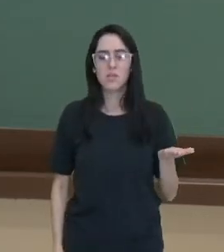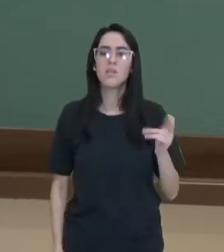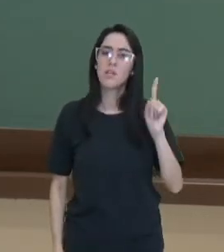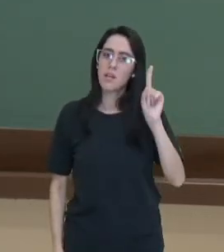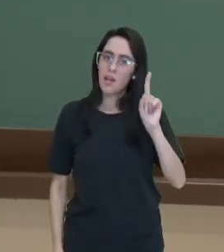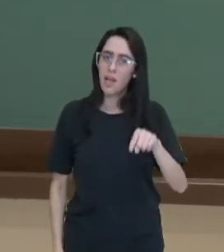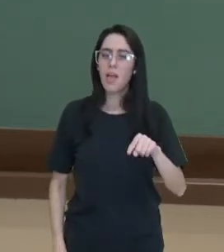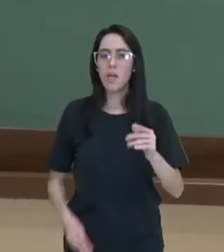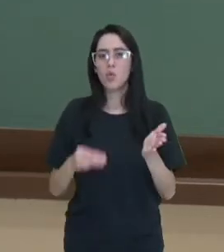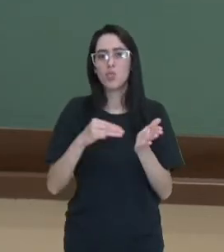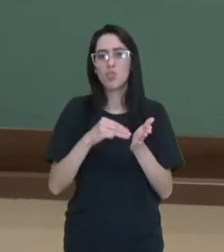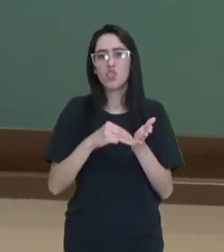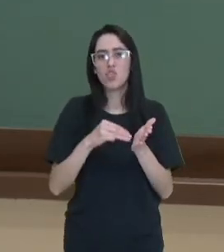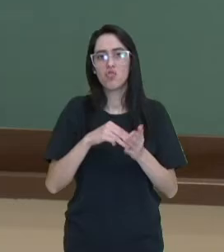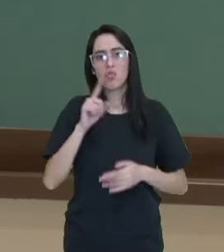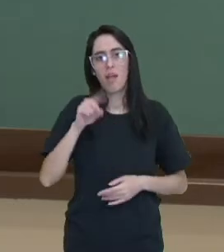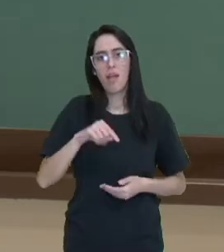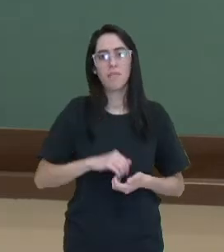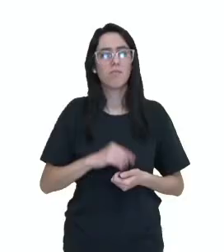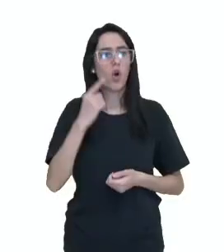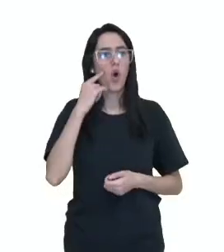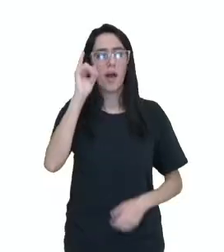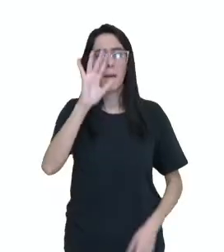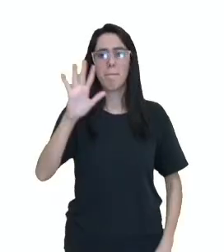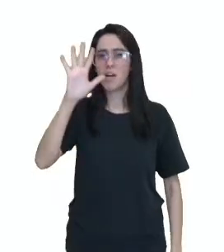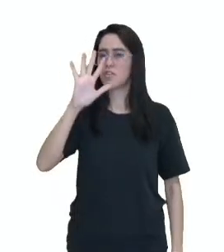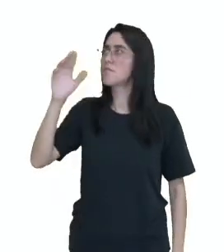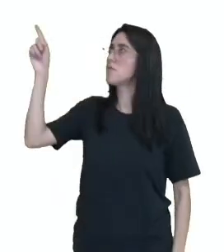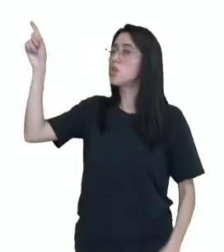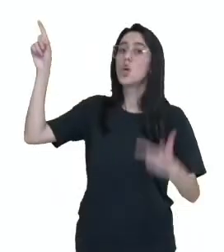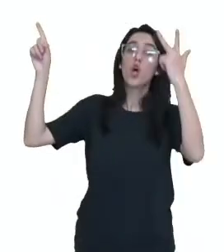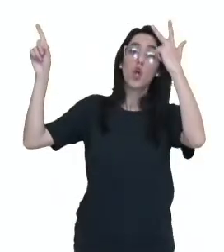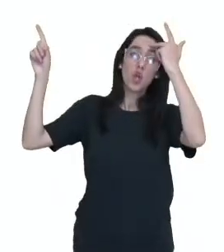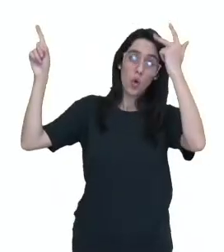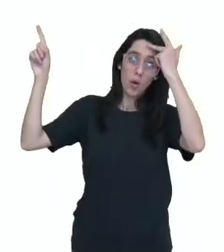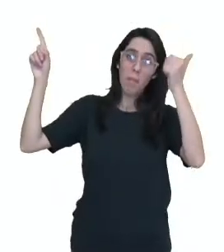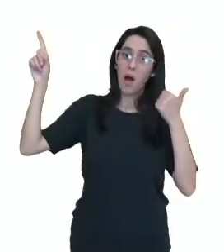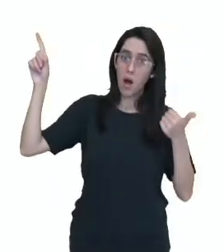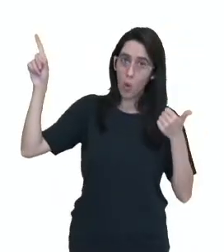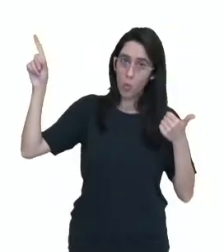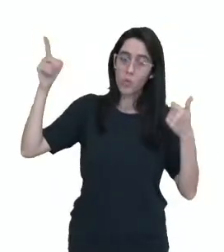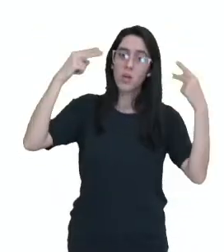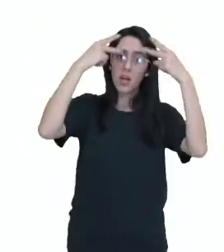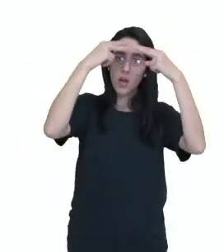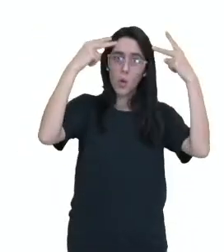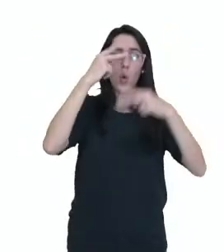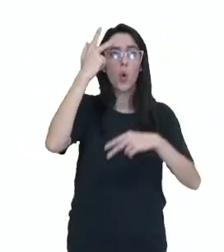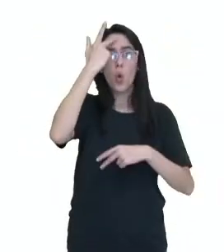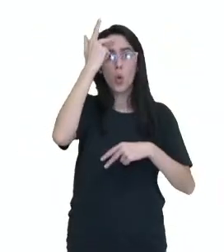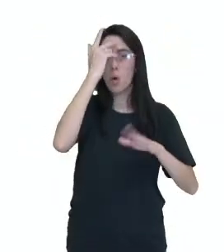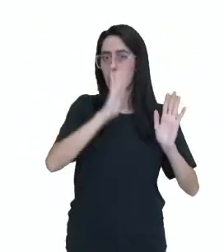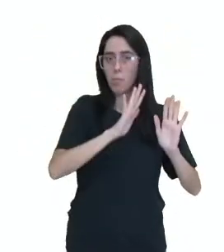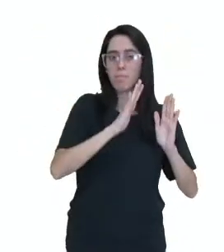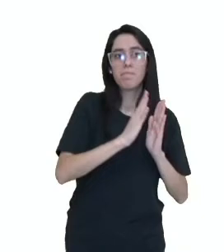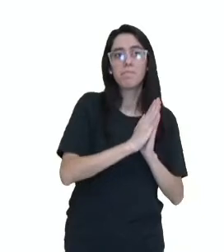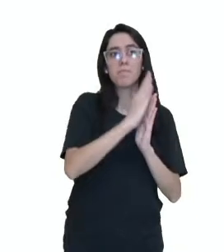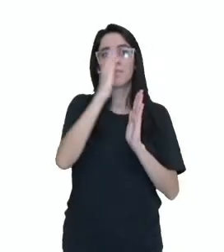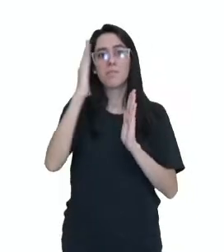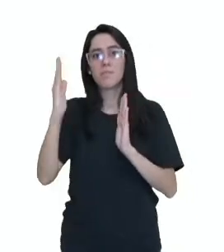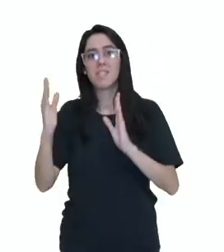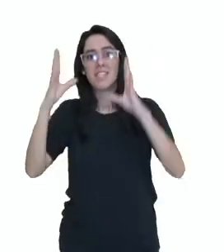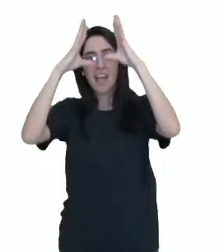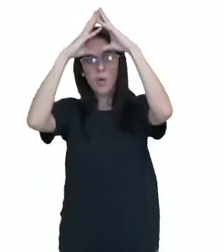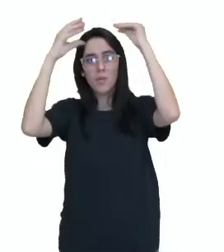das causas, né? Olha, observe na imagem. O normal, né? Os neurônios e não tem nada no espaço. E as pessoas